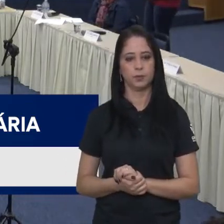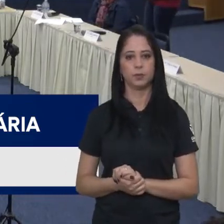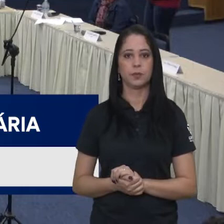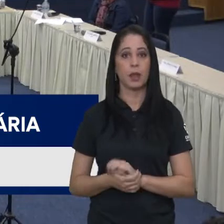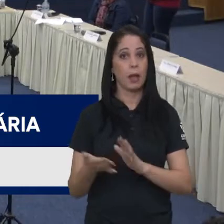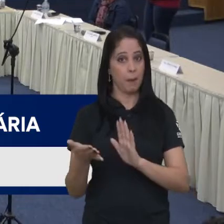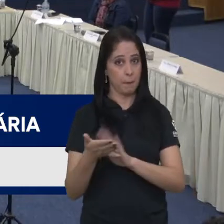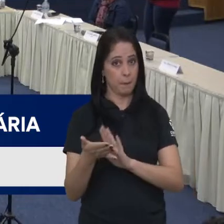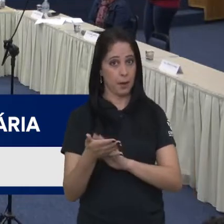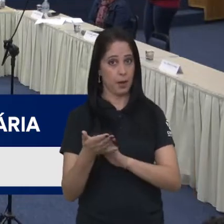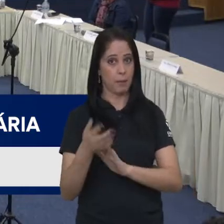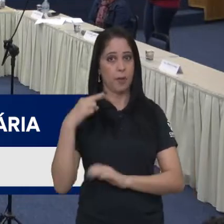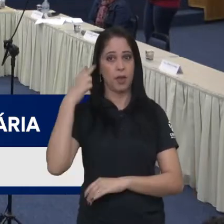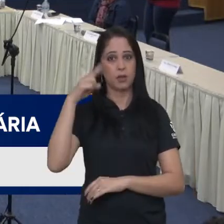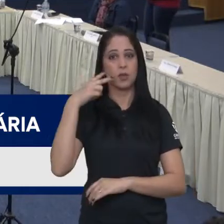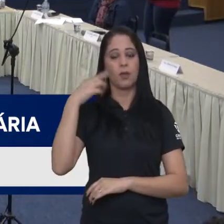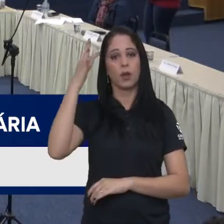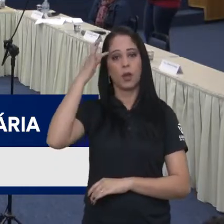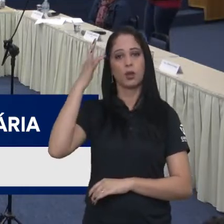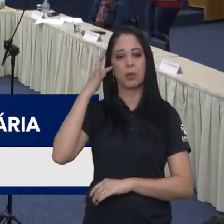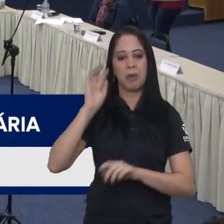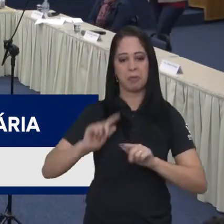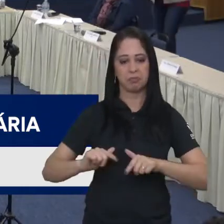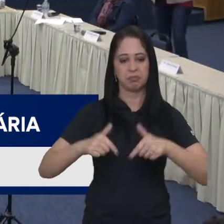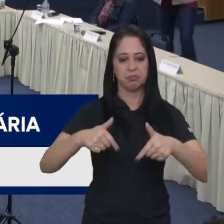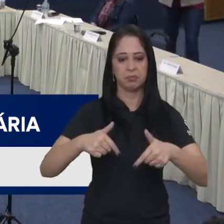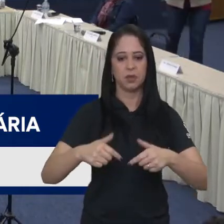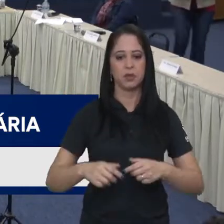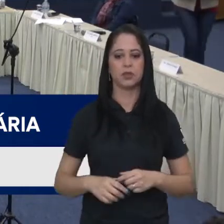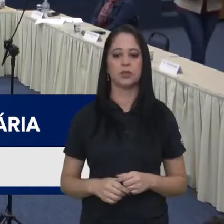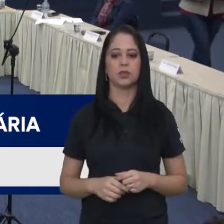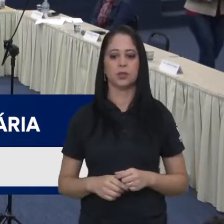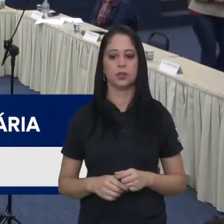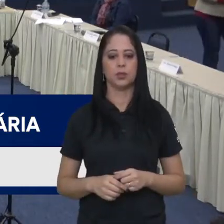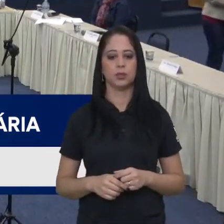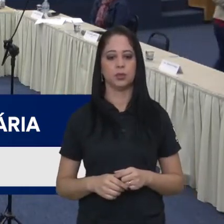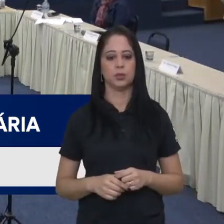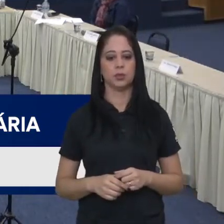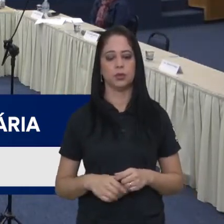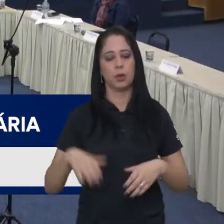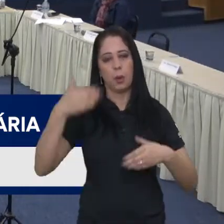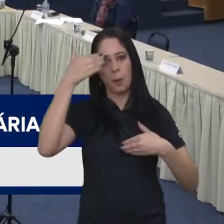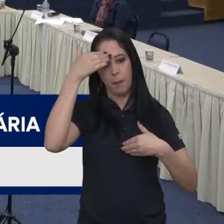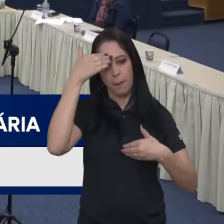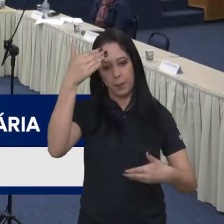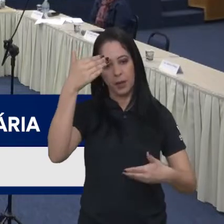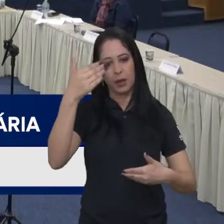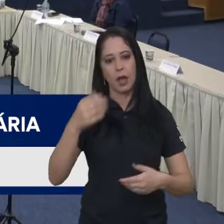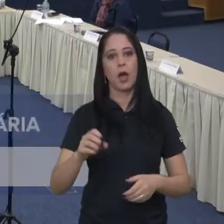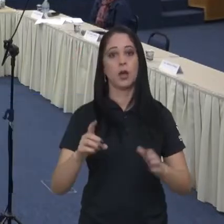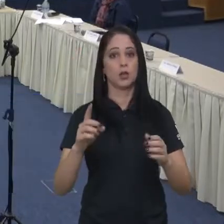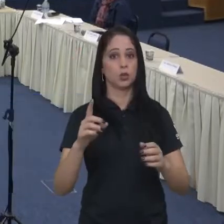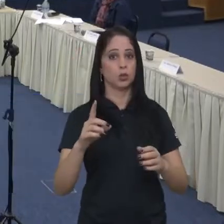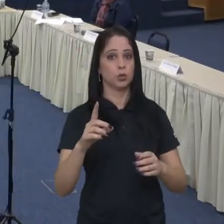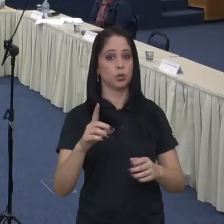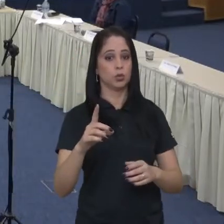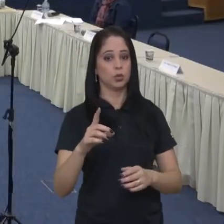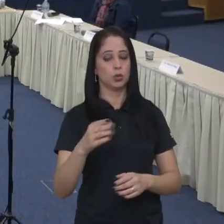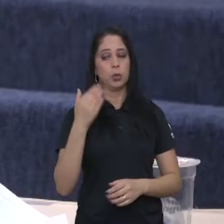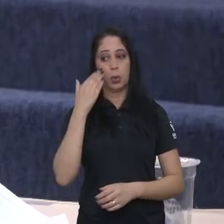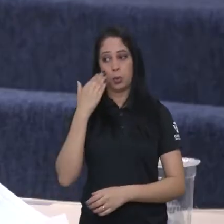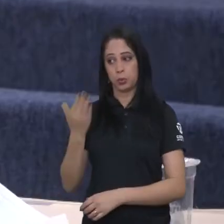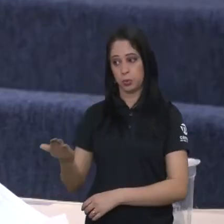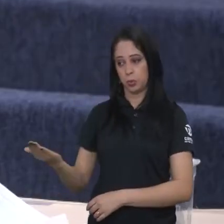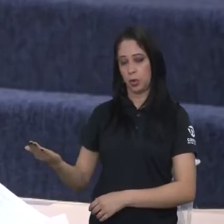parabenizar o vereador Tomás pela iniciativa. Agradecer a presença do doutor por estar